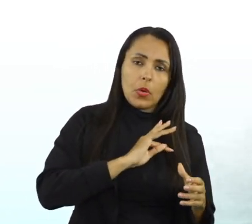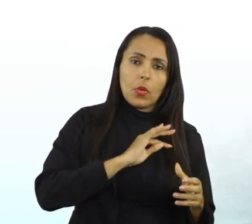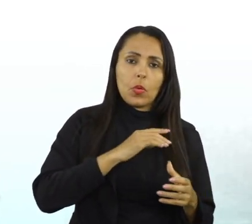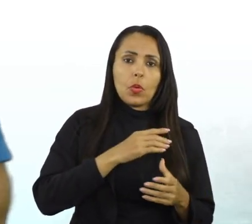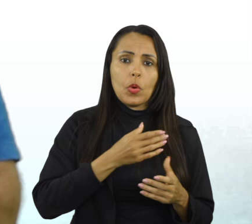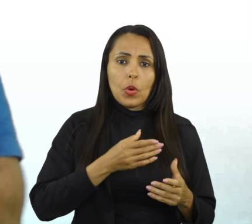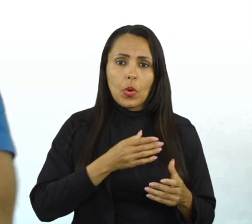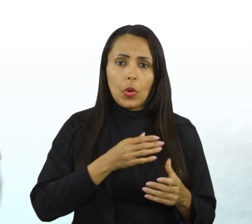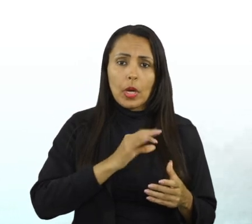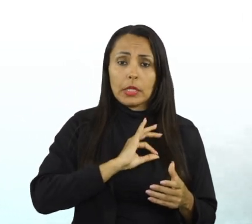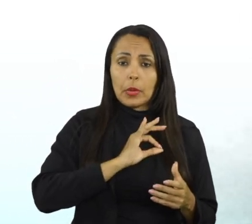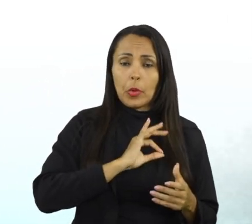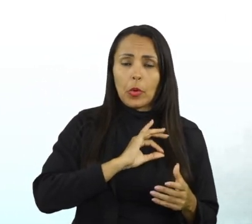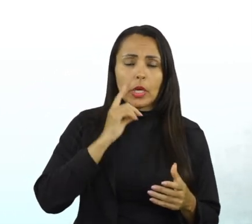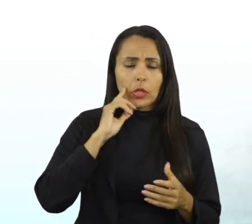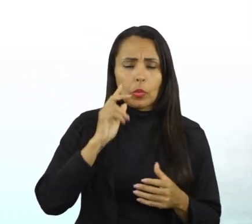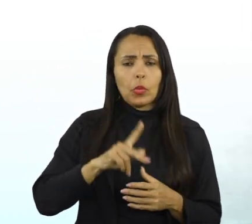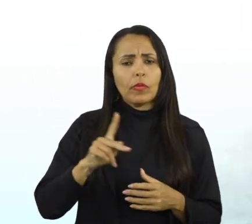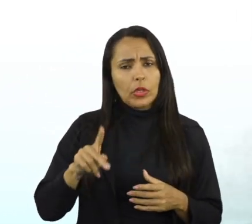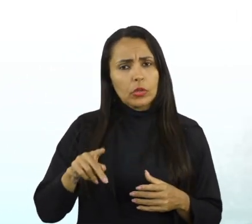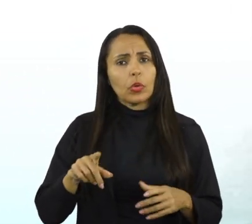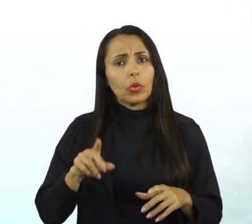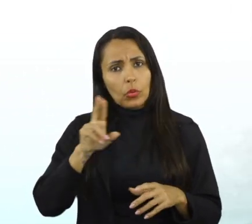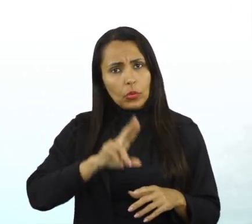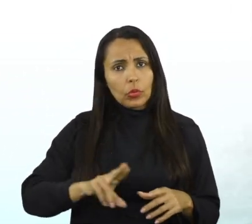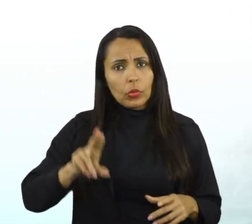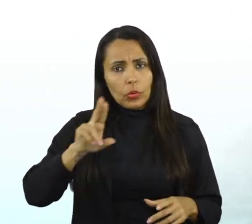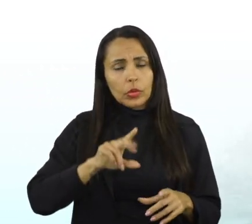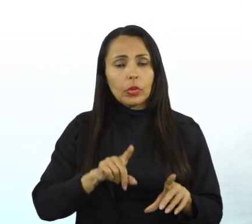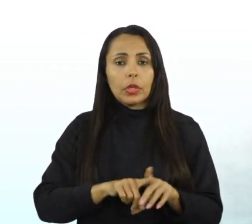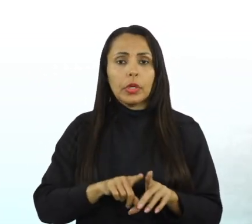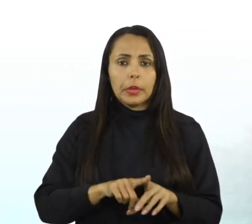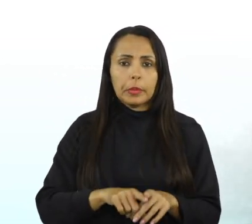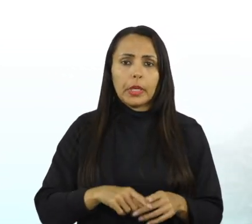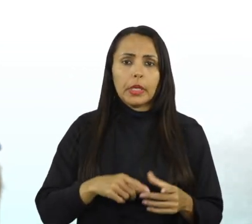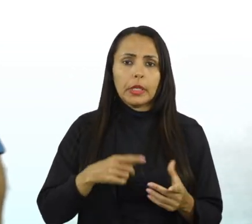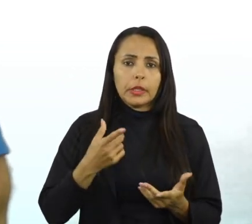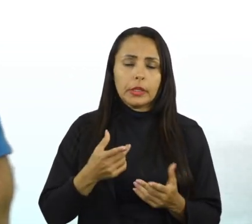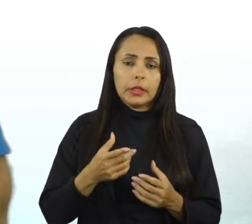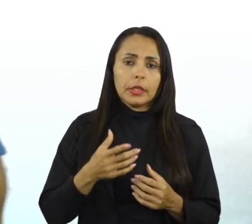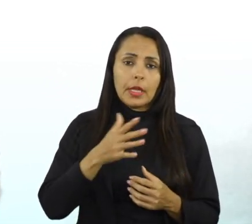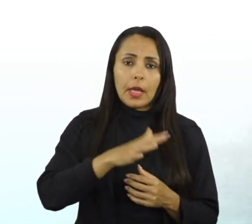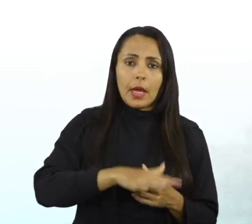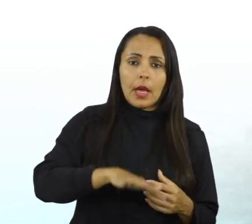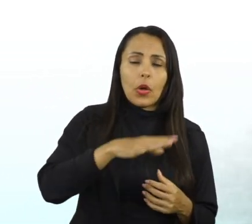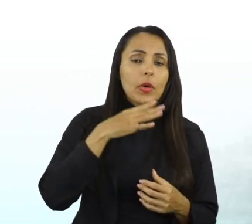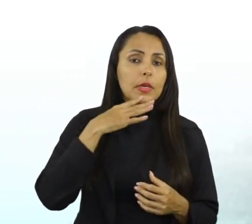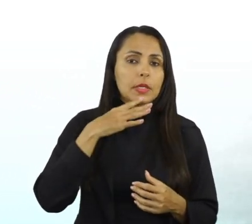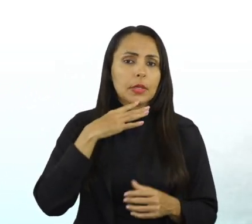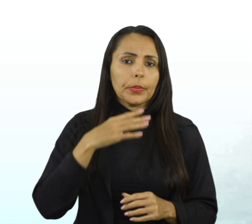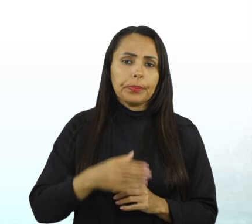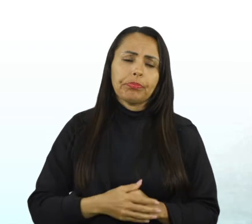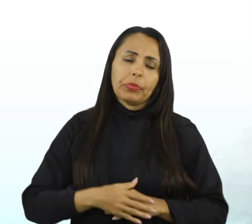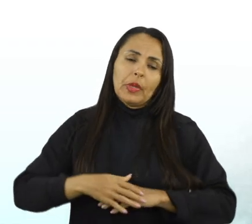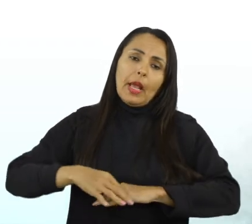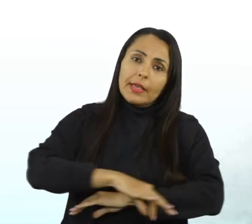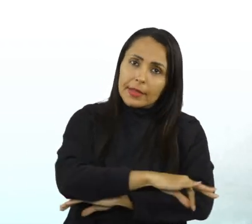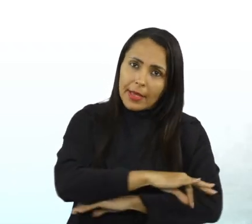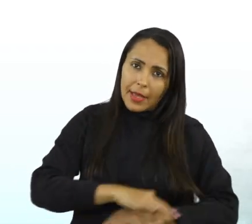profissionais. Então os professores também usam jargões dentro da área de conhecimento, como também